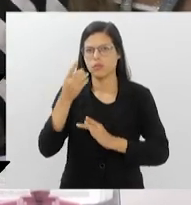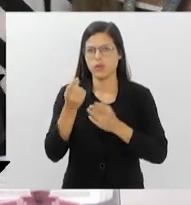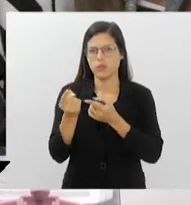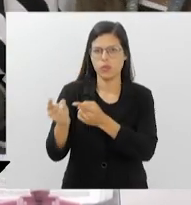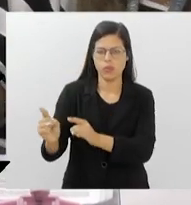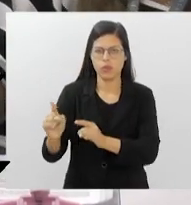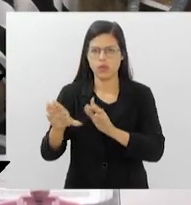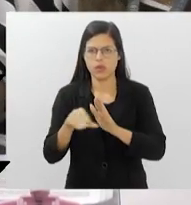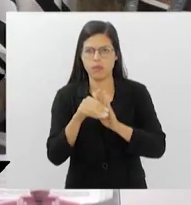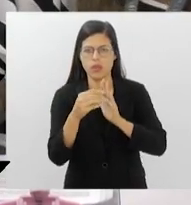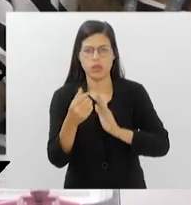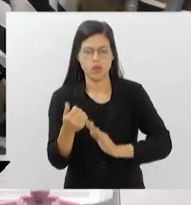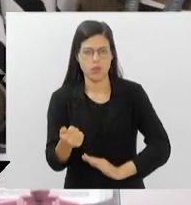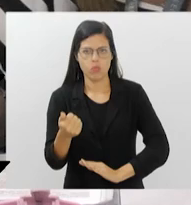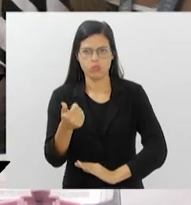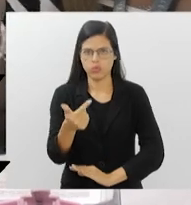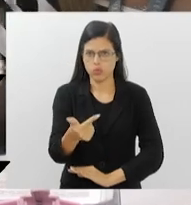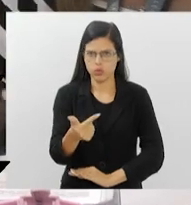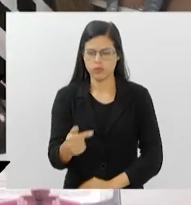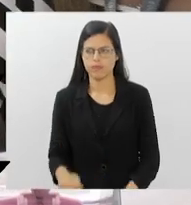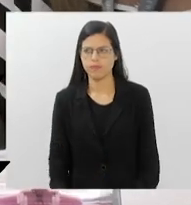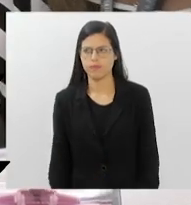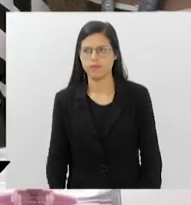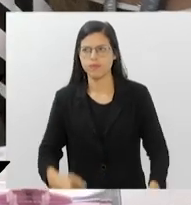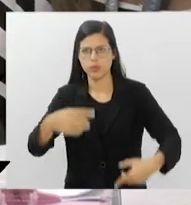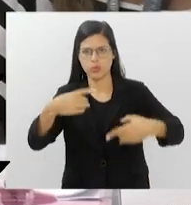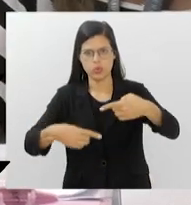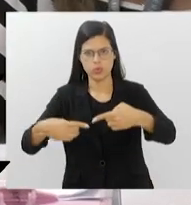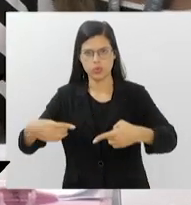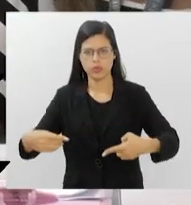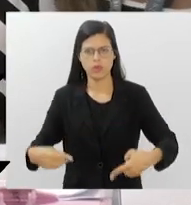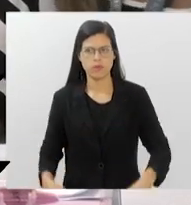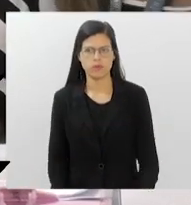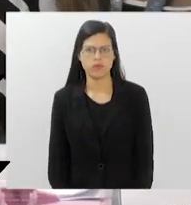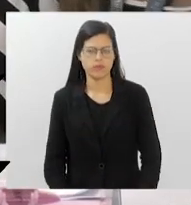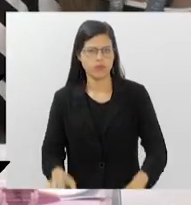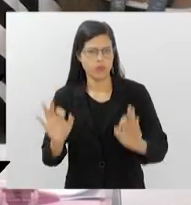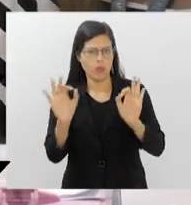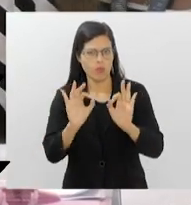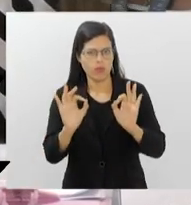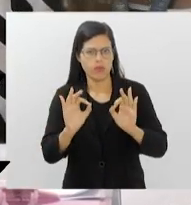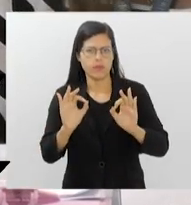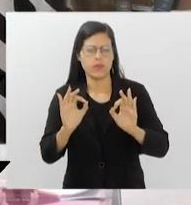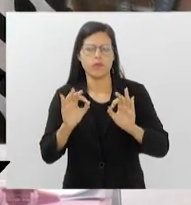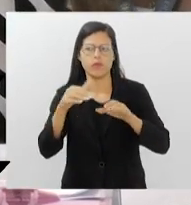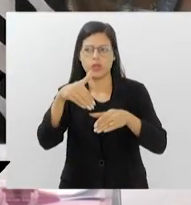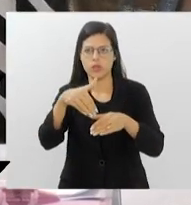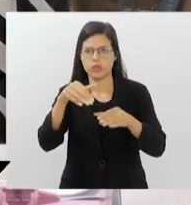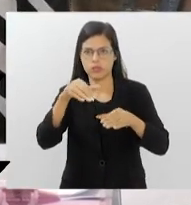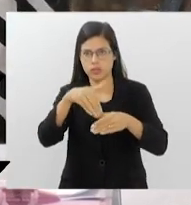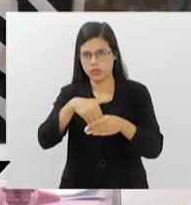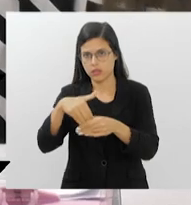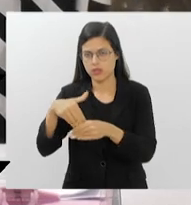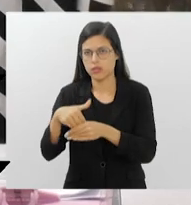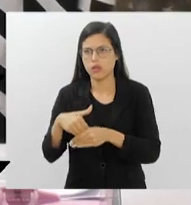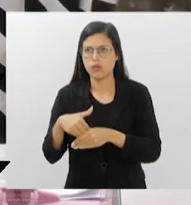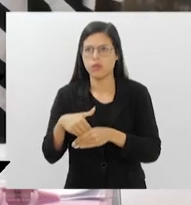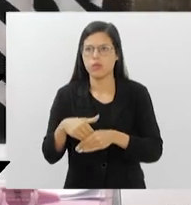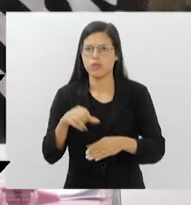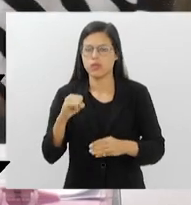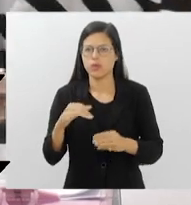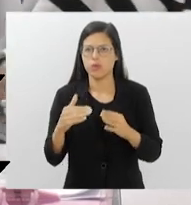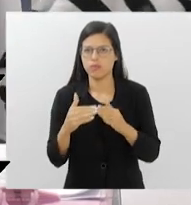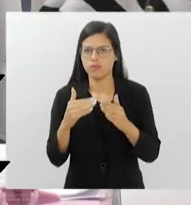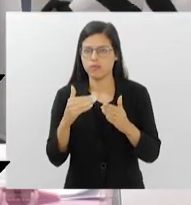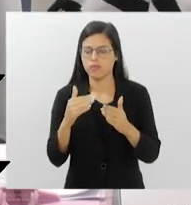emendas número 1 e do em discussão não havendo Quem Queira discutir em votação os que aprovam permaneçam